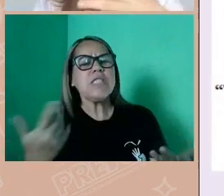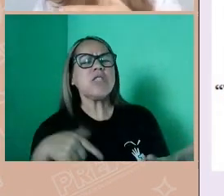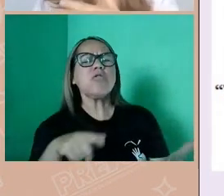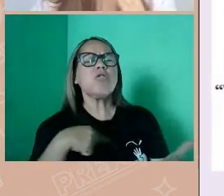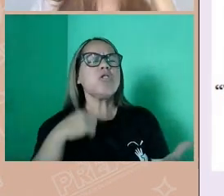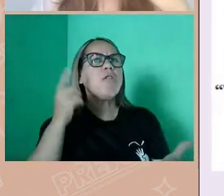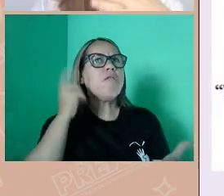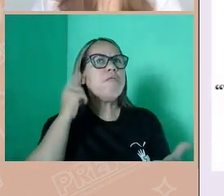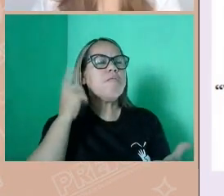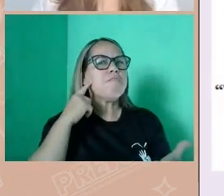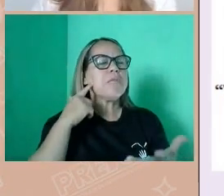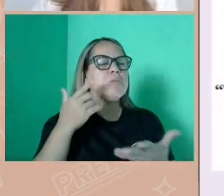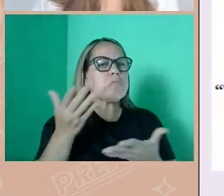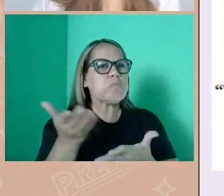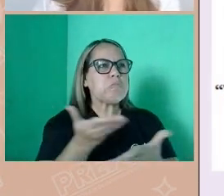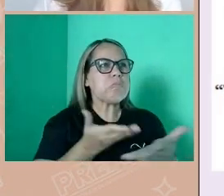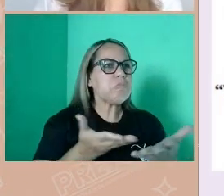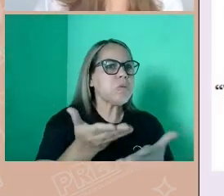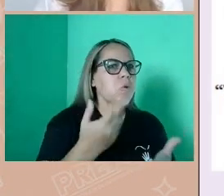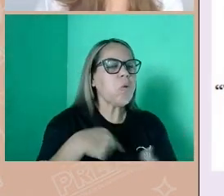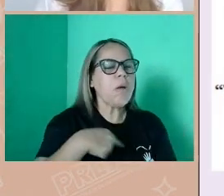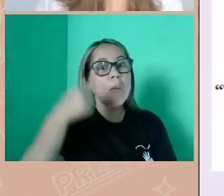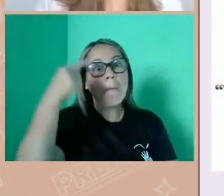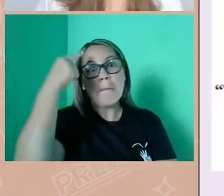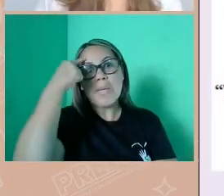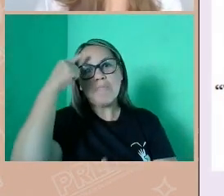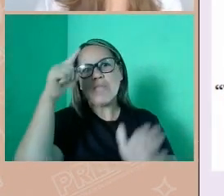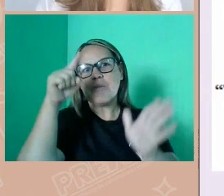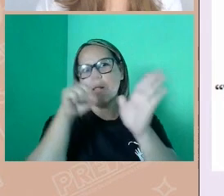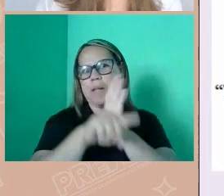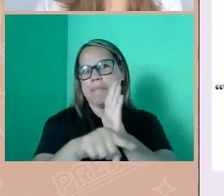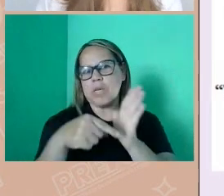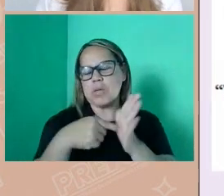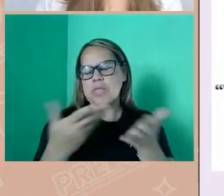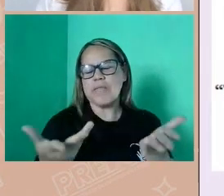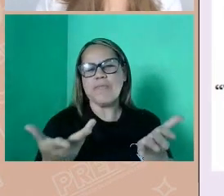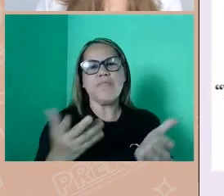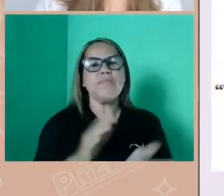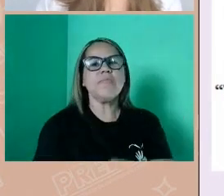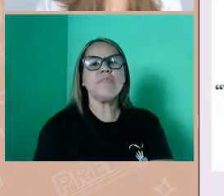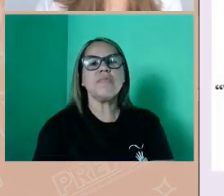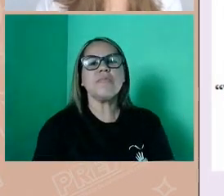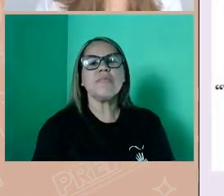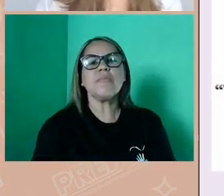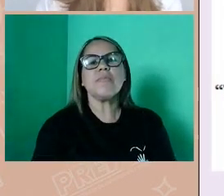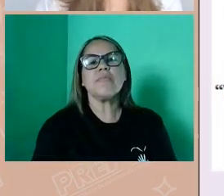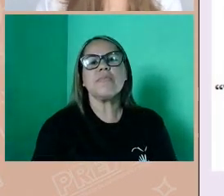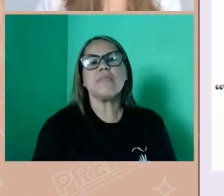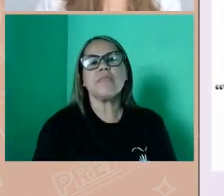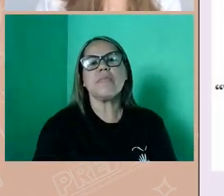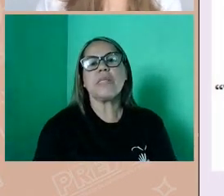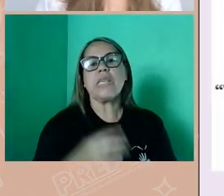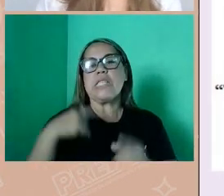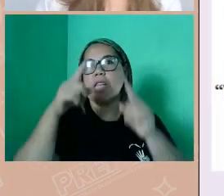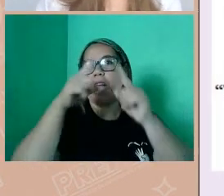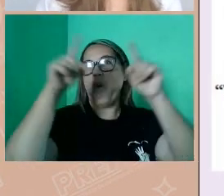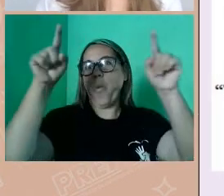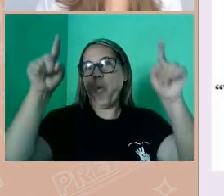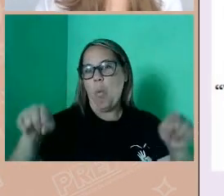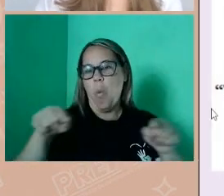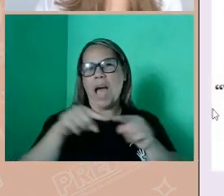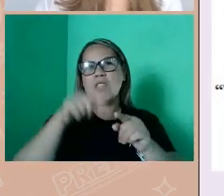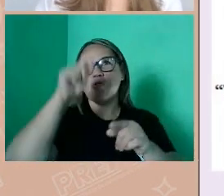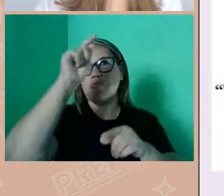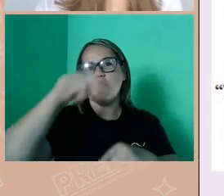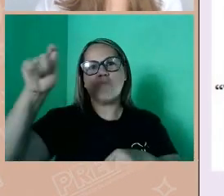relacionando direcionando o nosso pensamento na questão it's a chalkboard é um quadro de giz certo?